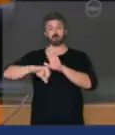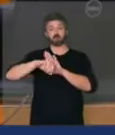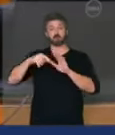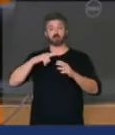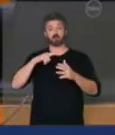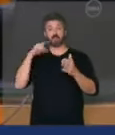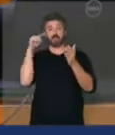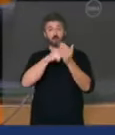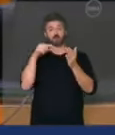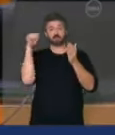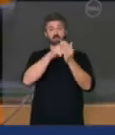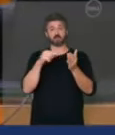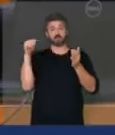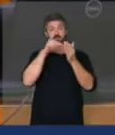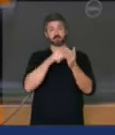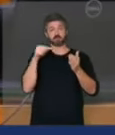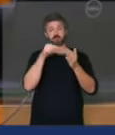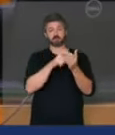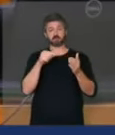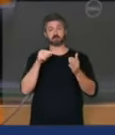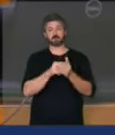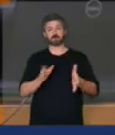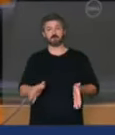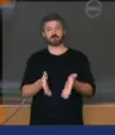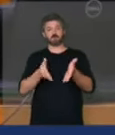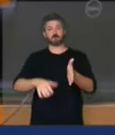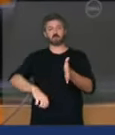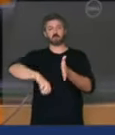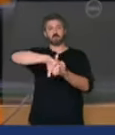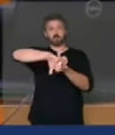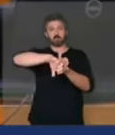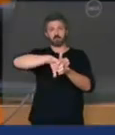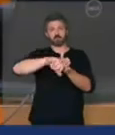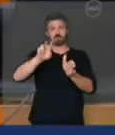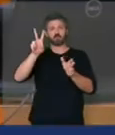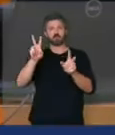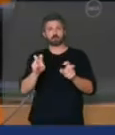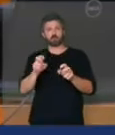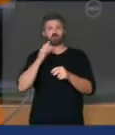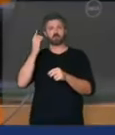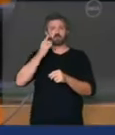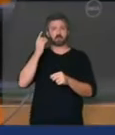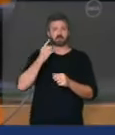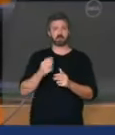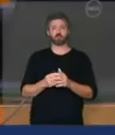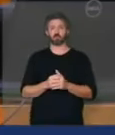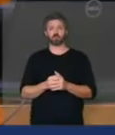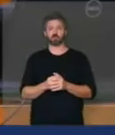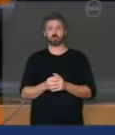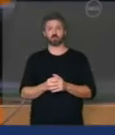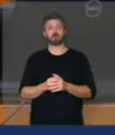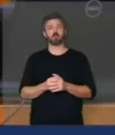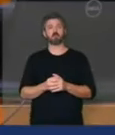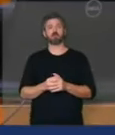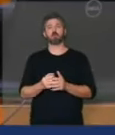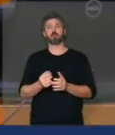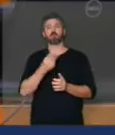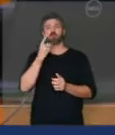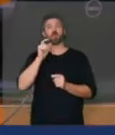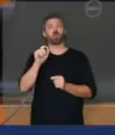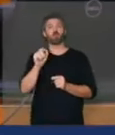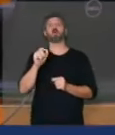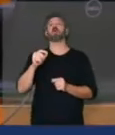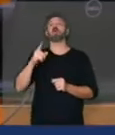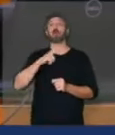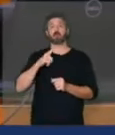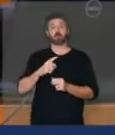a acusações de incitação ao crime em relação aos deputados, trata-se de algo que é abrangido